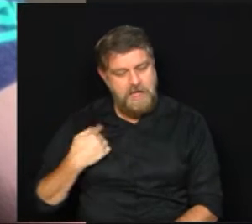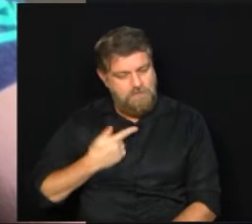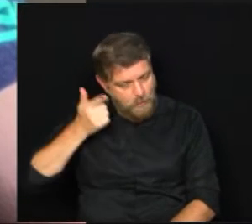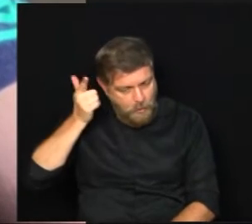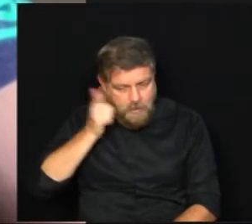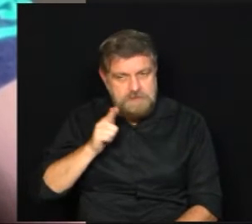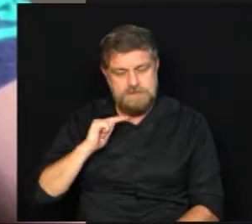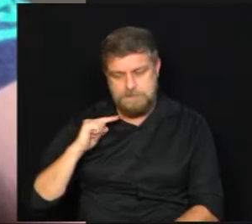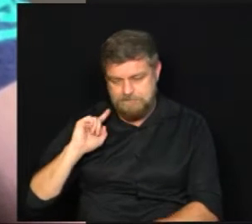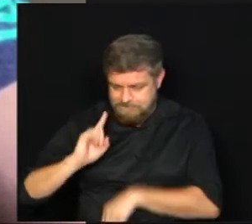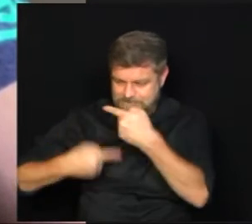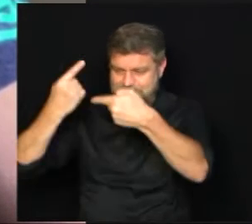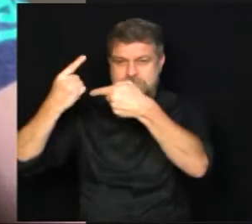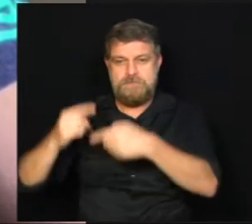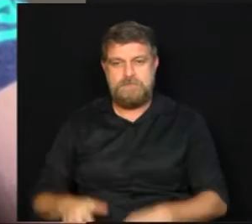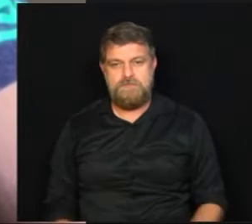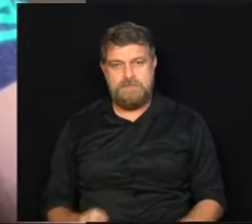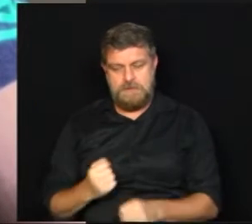chegar lá.